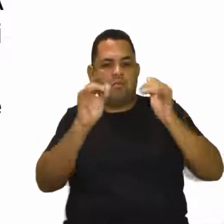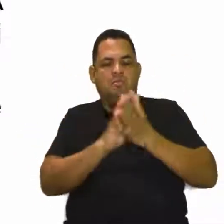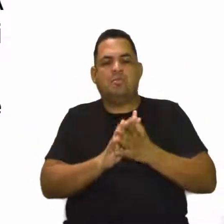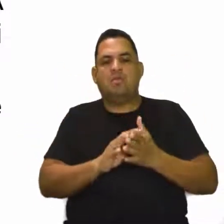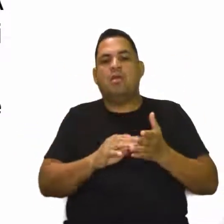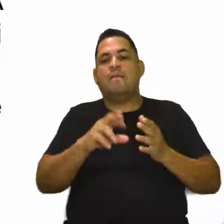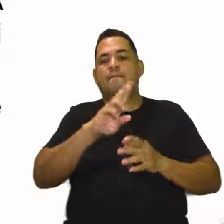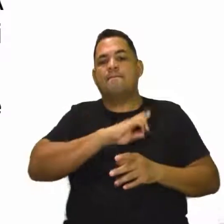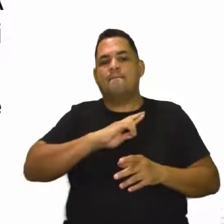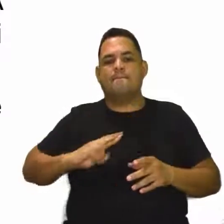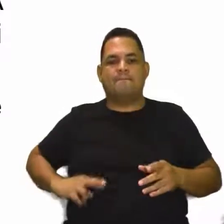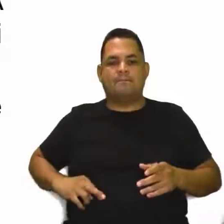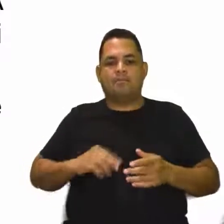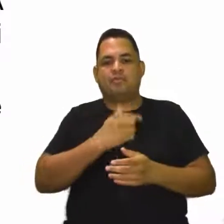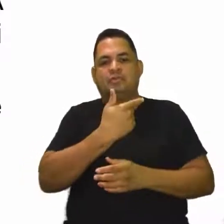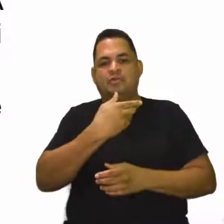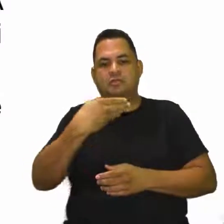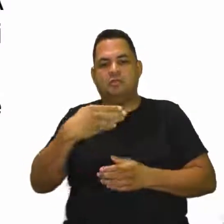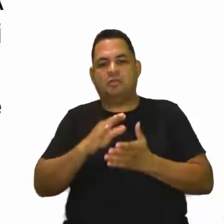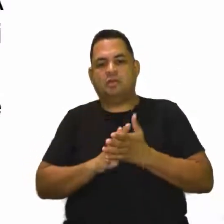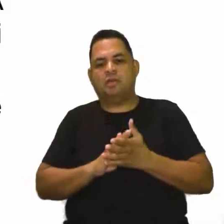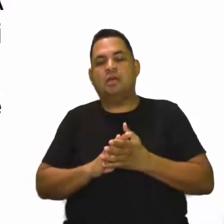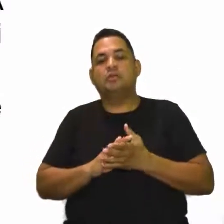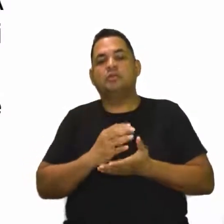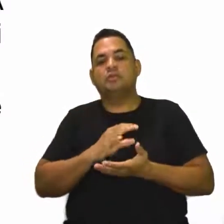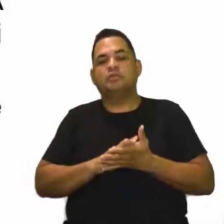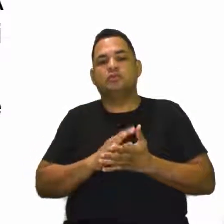republicana, no dia 24 de fevereiro de